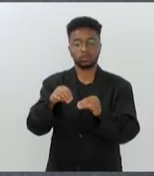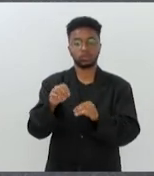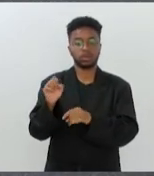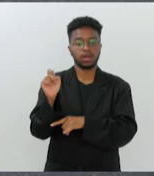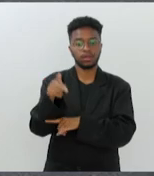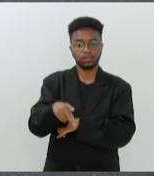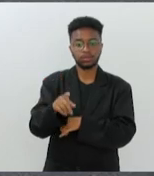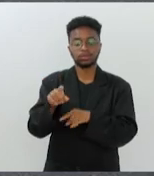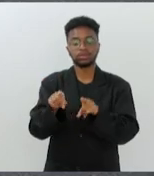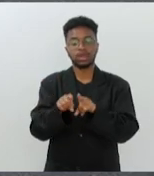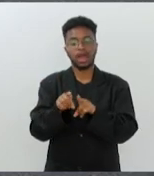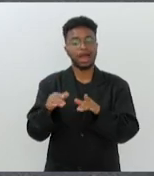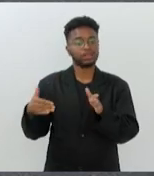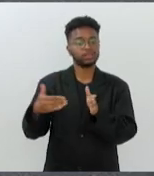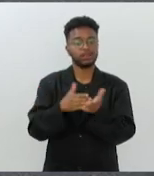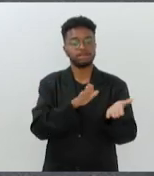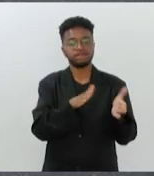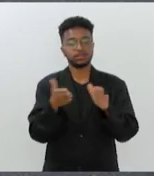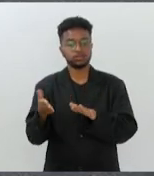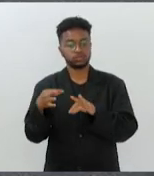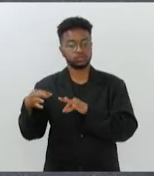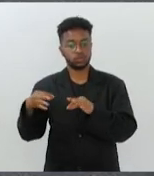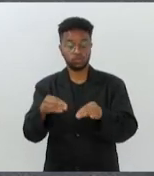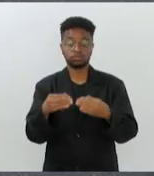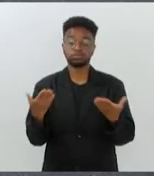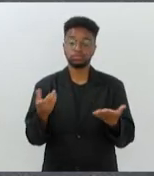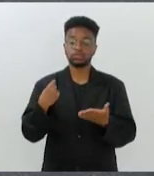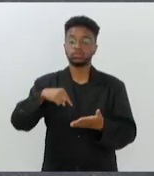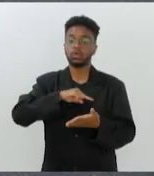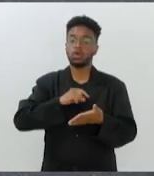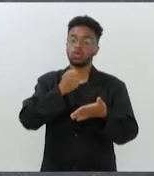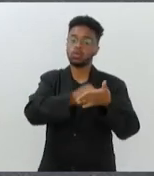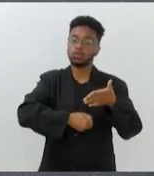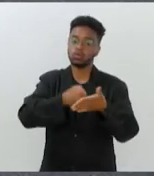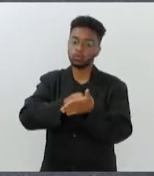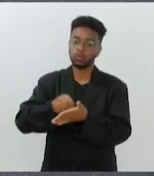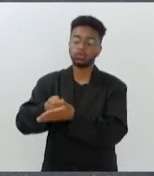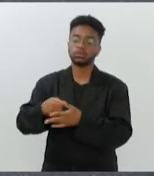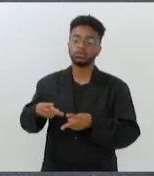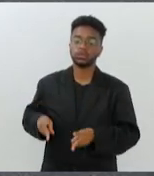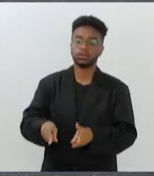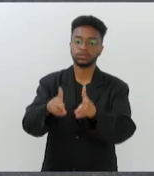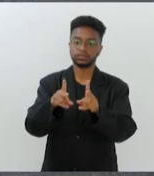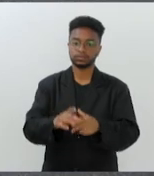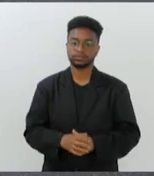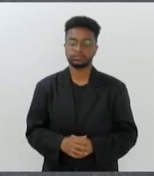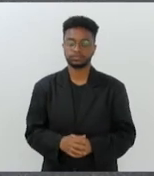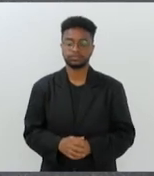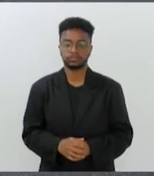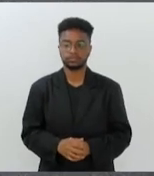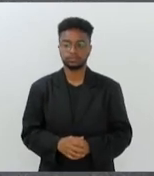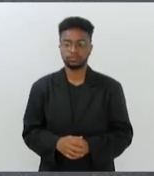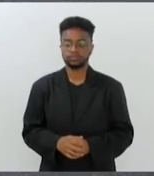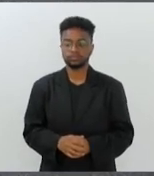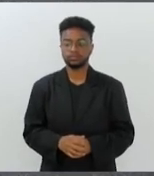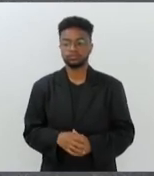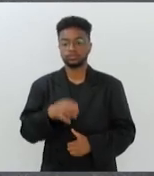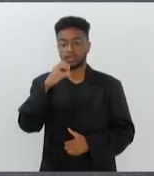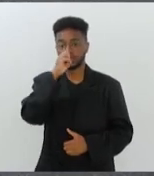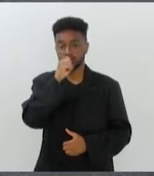acabem falecendo. Então, fizemos essa luta e estamos nessa luta. Neste final de